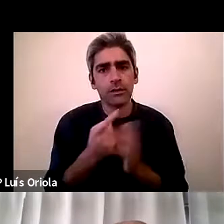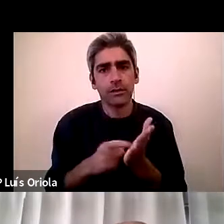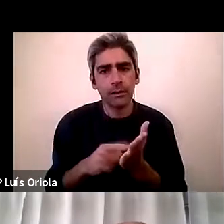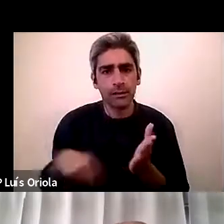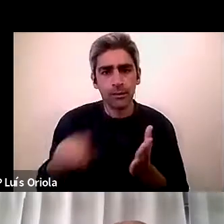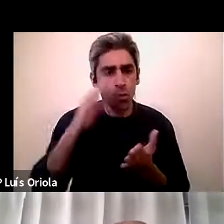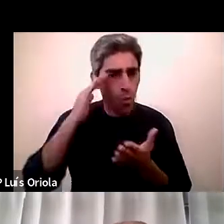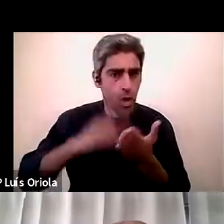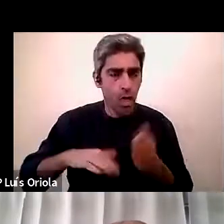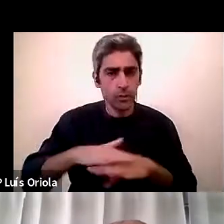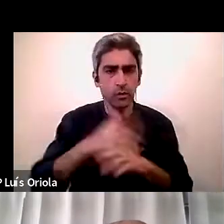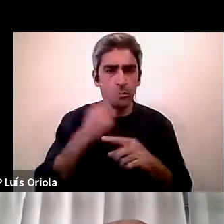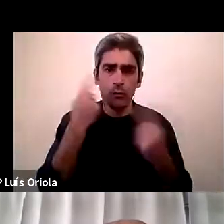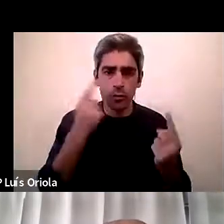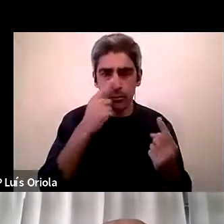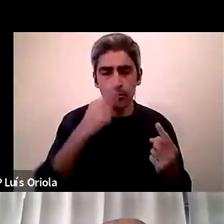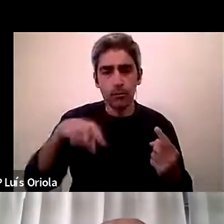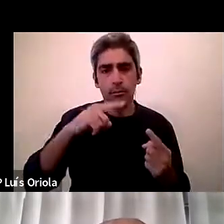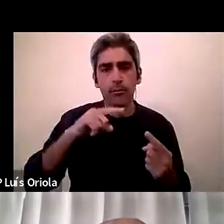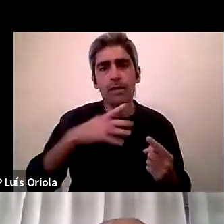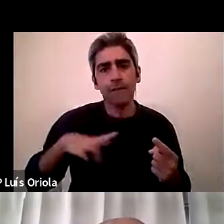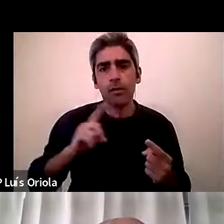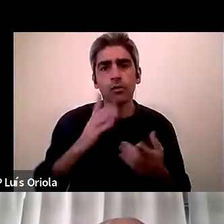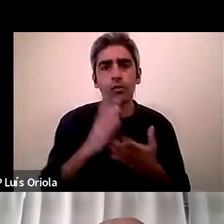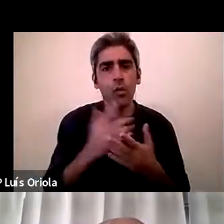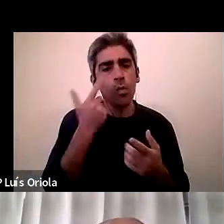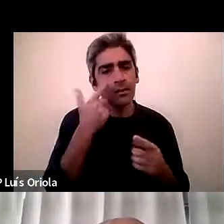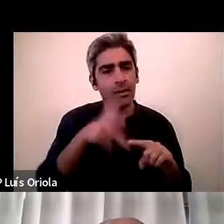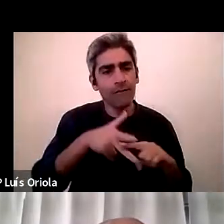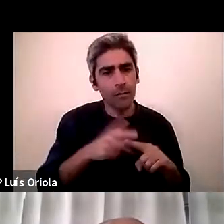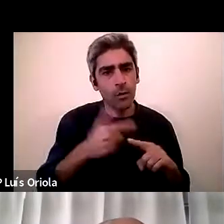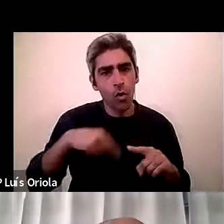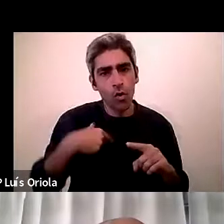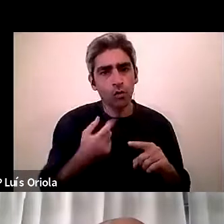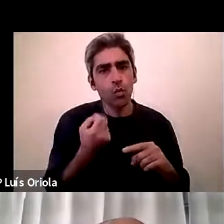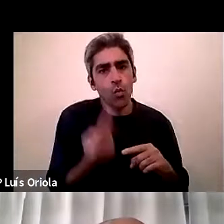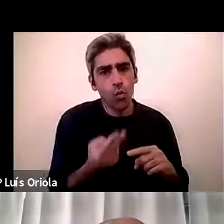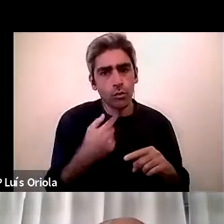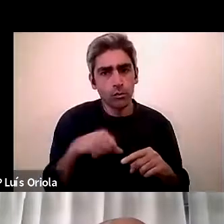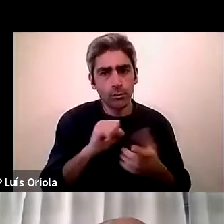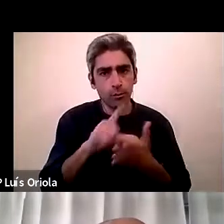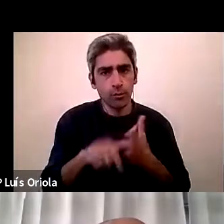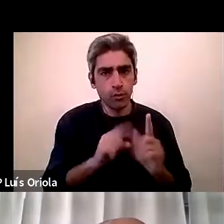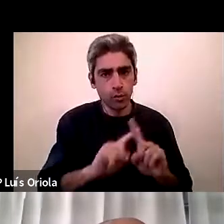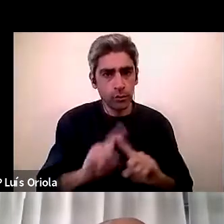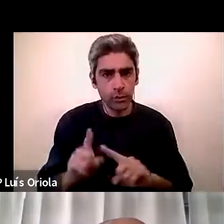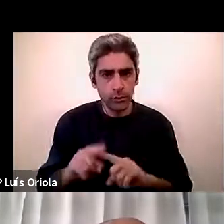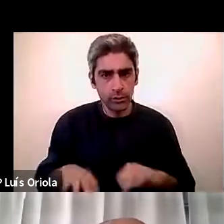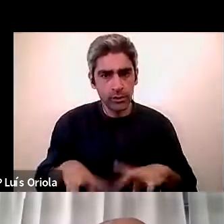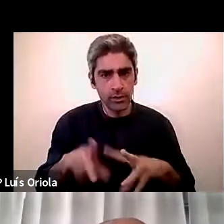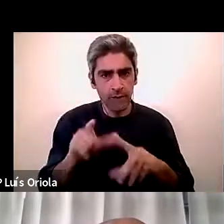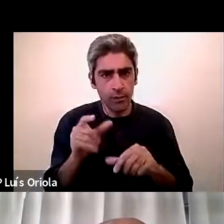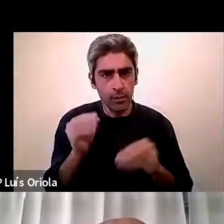que os colegas da administração, eles queriam não só conhecer as ferramentas que nós usávamos nos nossos projetos de